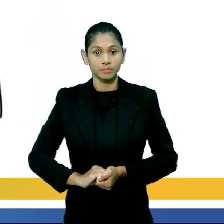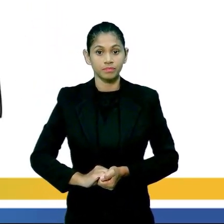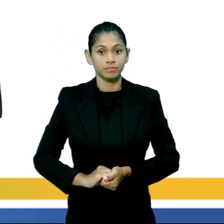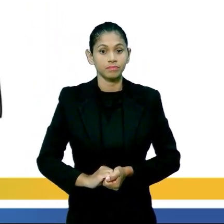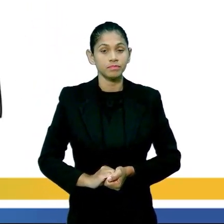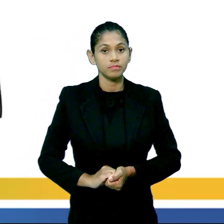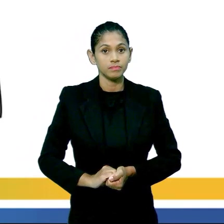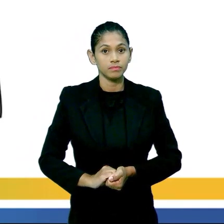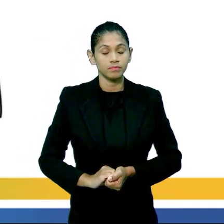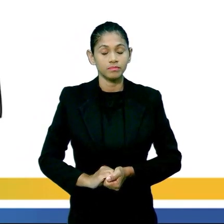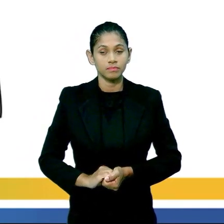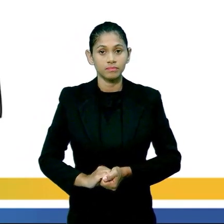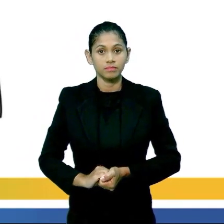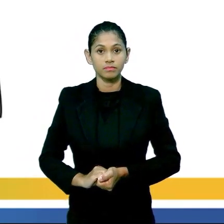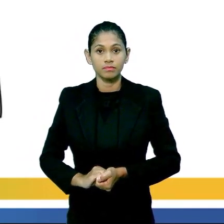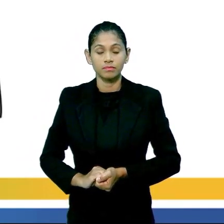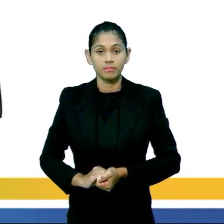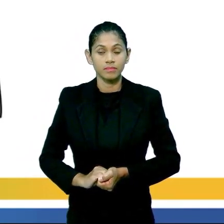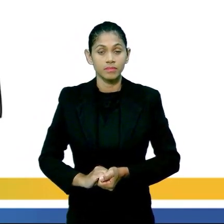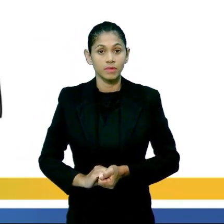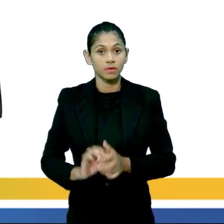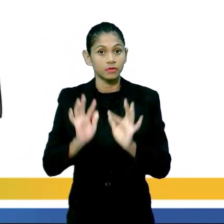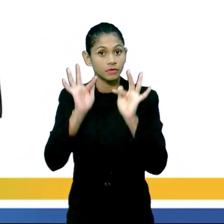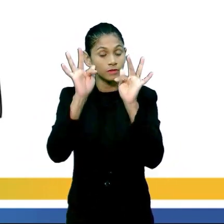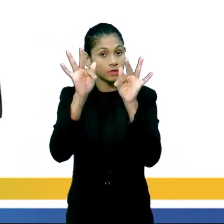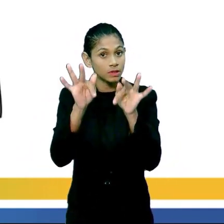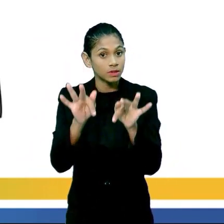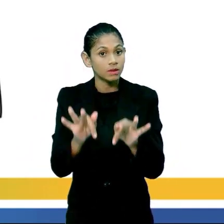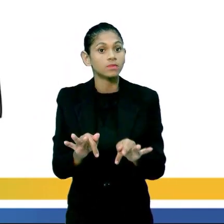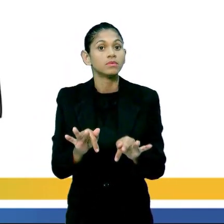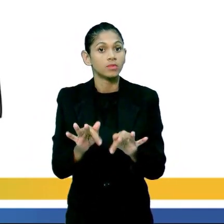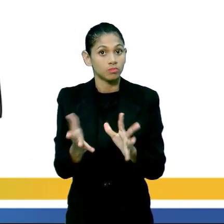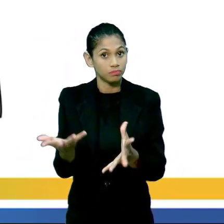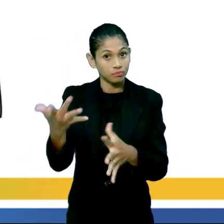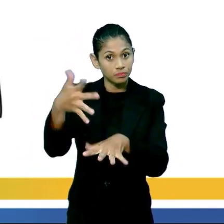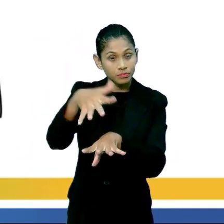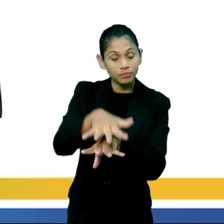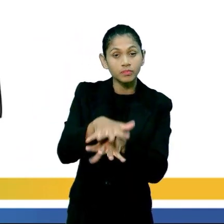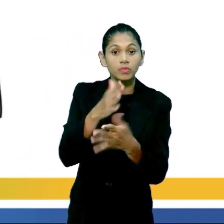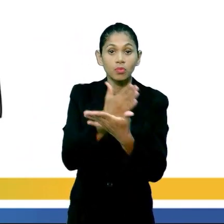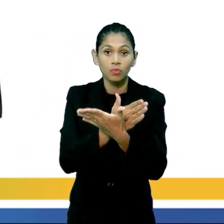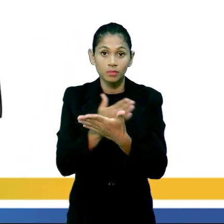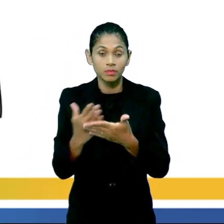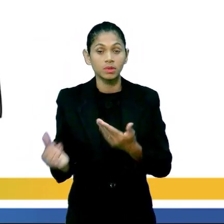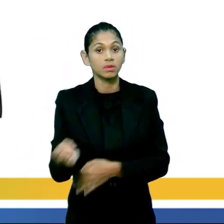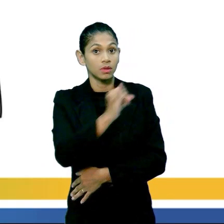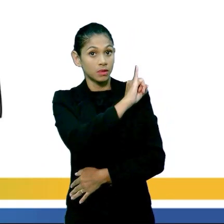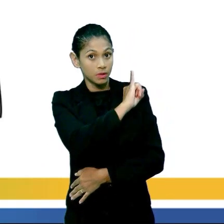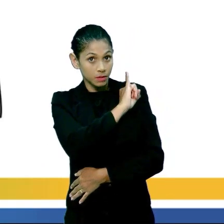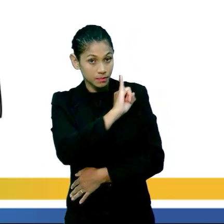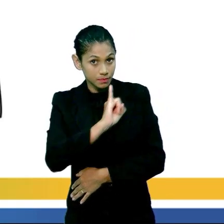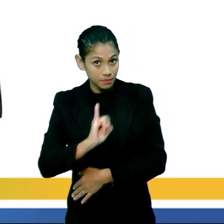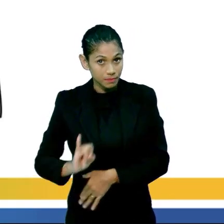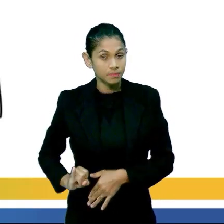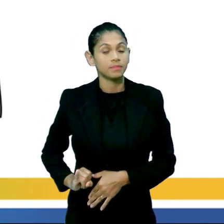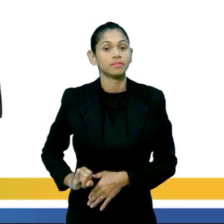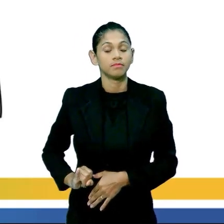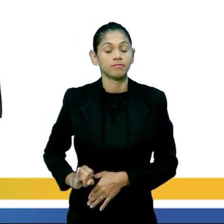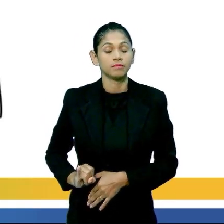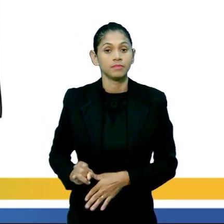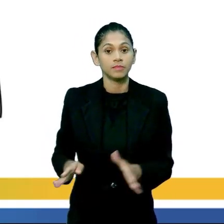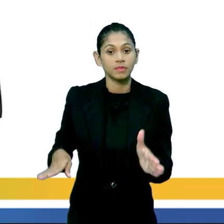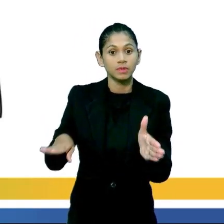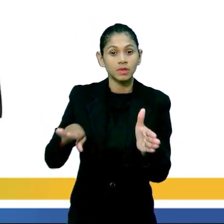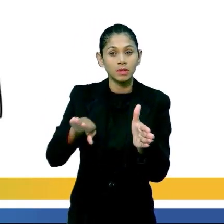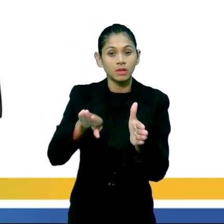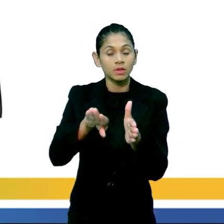agora passa a ser um império. Então começa a fase imperial em 1822, que vai até o ano